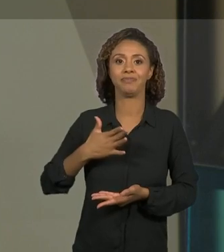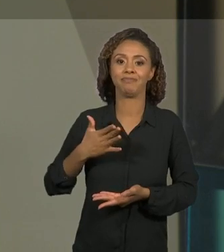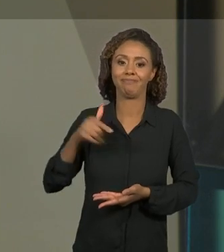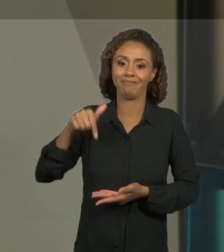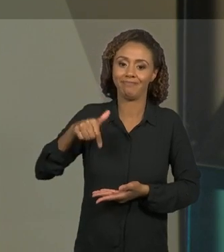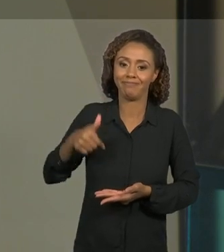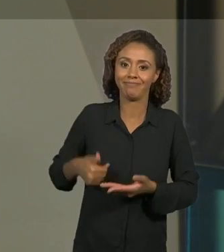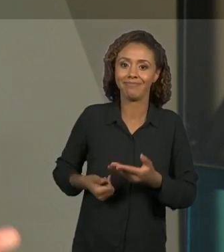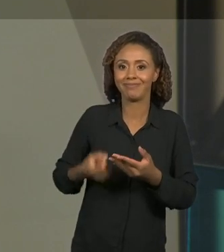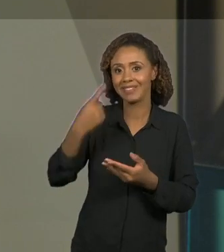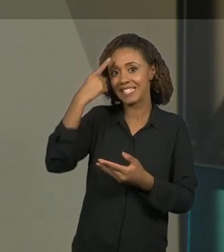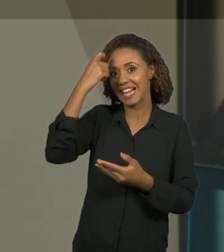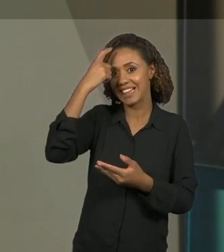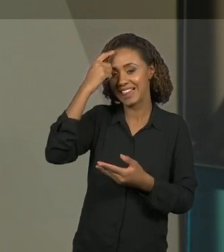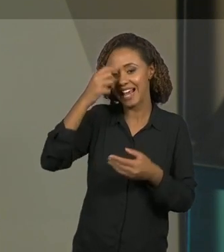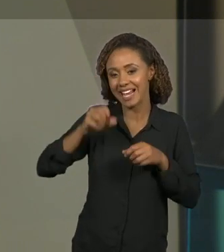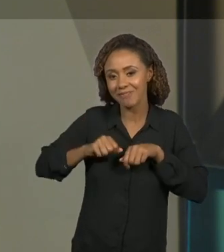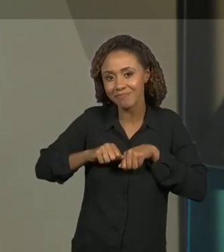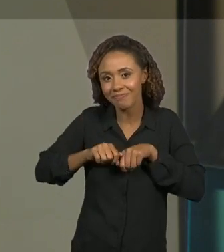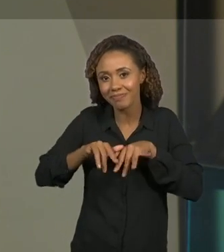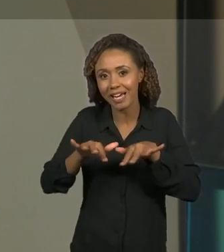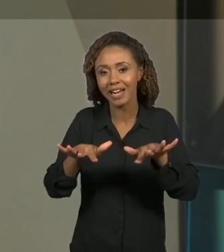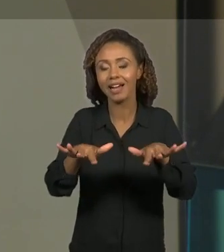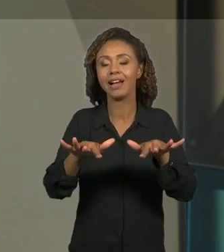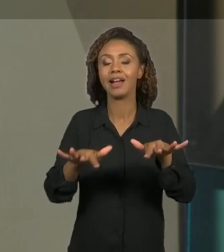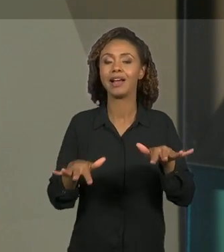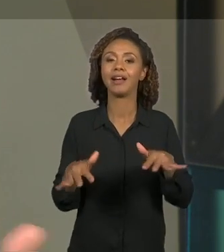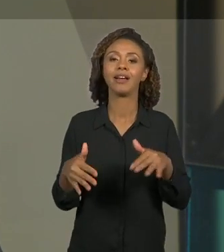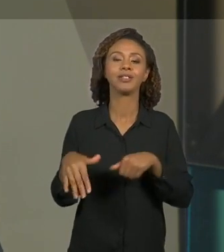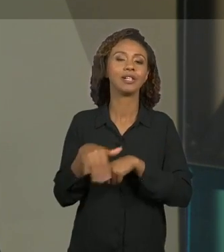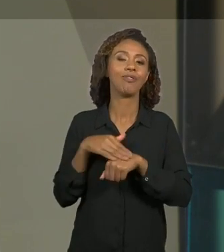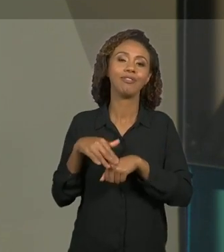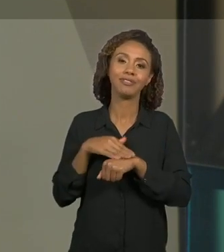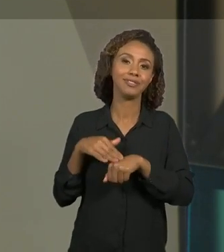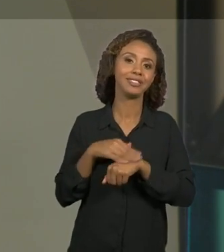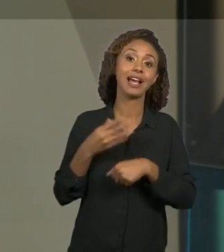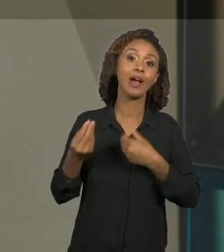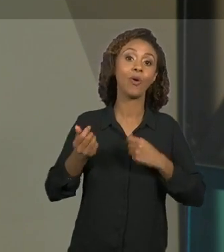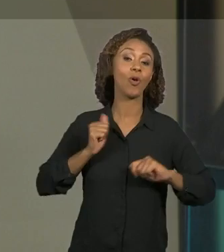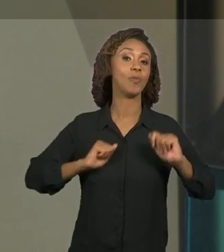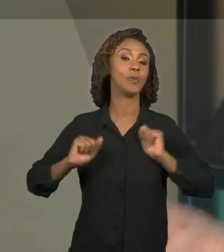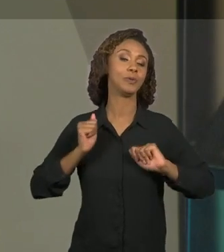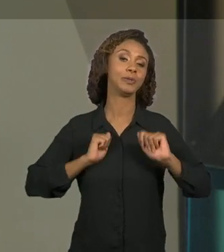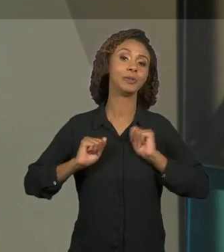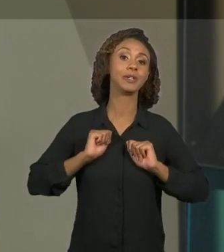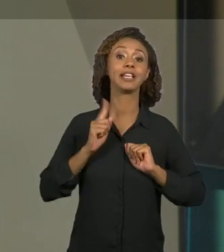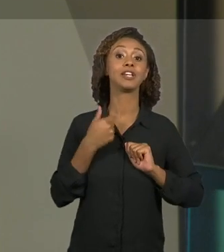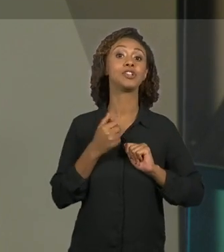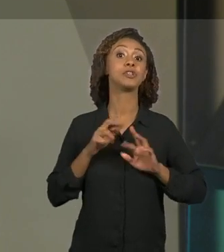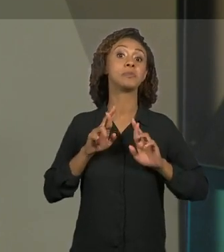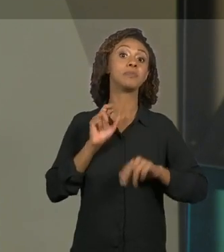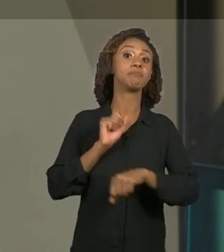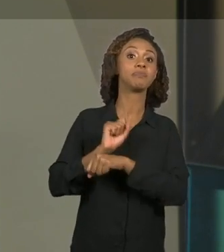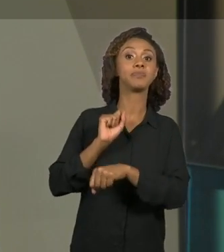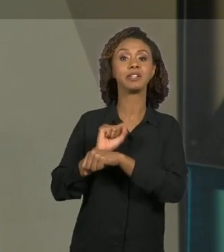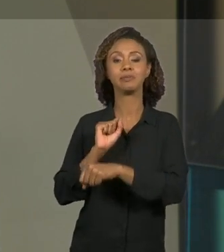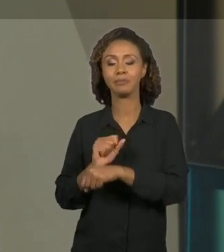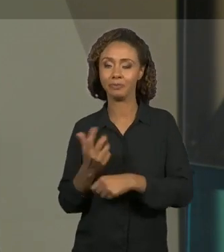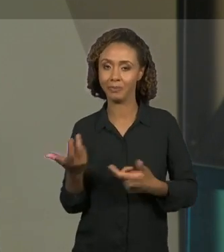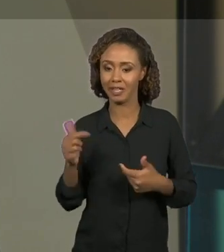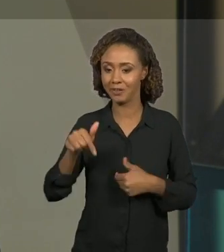das iniciativa conversar um pouco né a com relação quais são os anseios aí e o que a gente espera